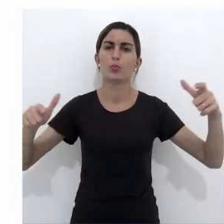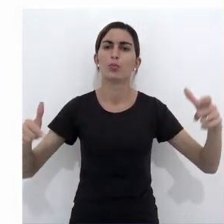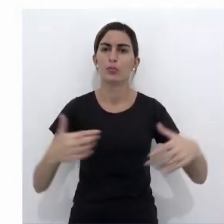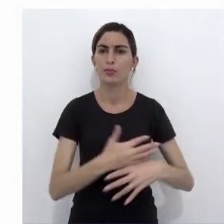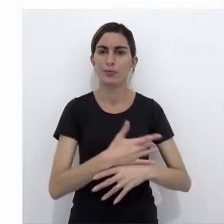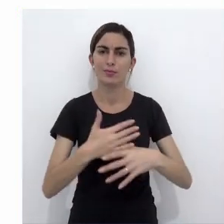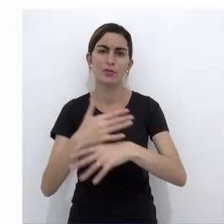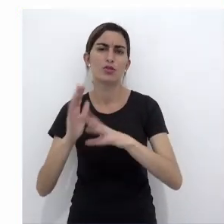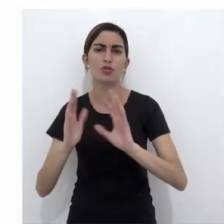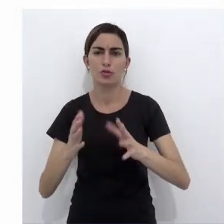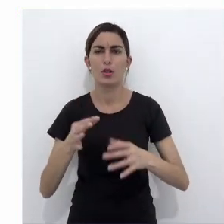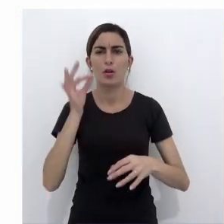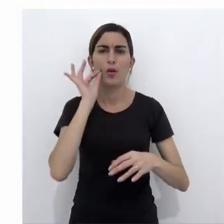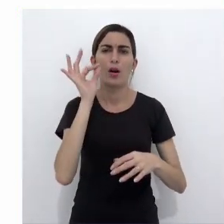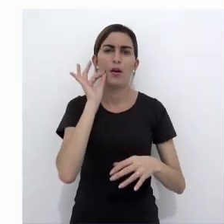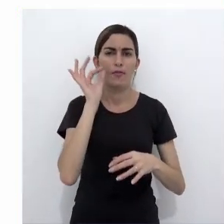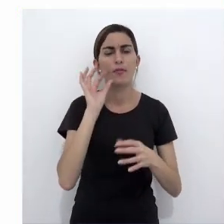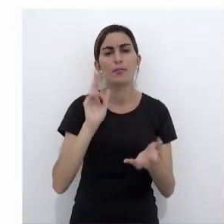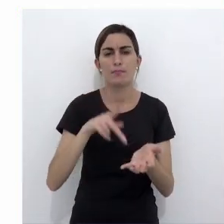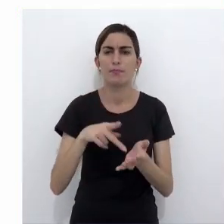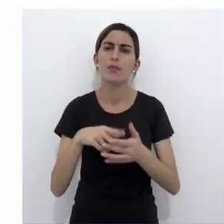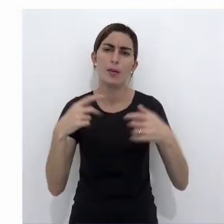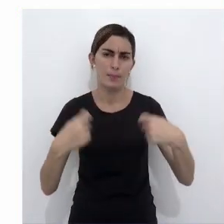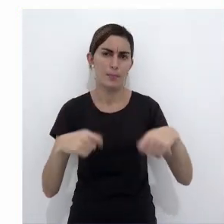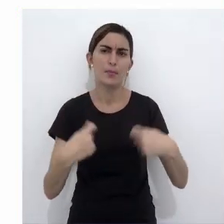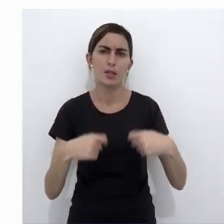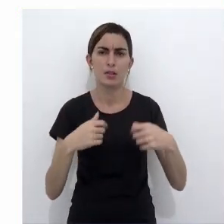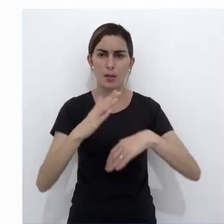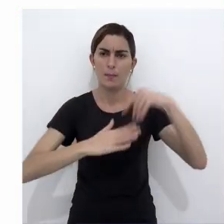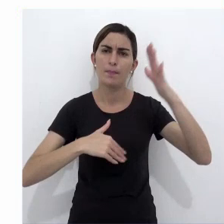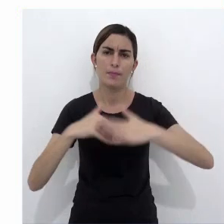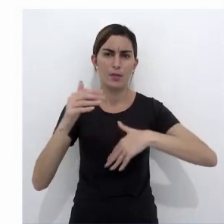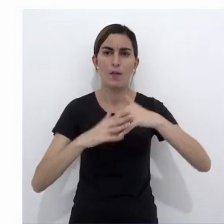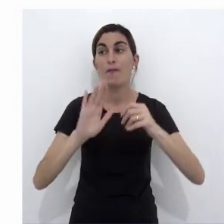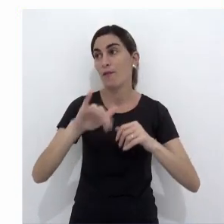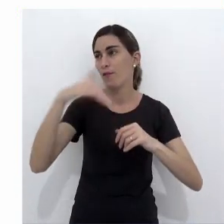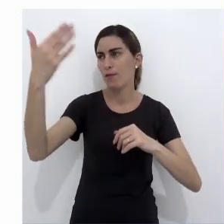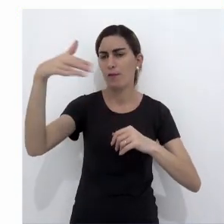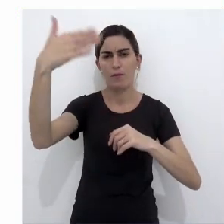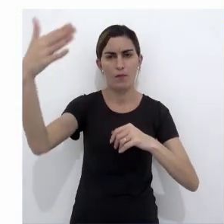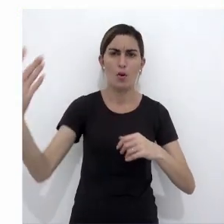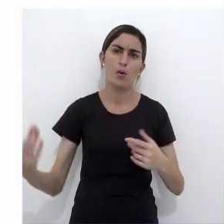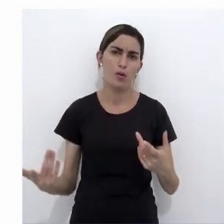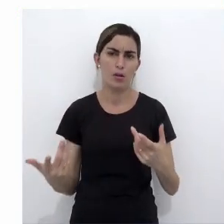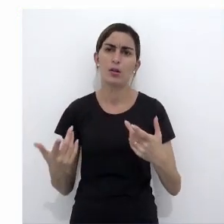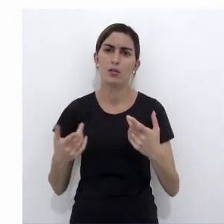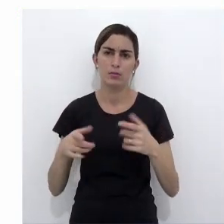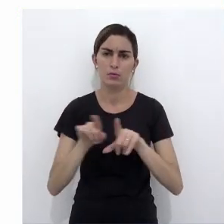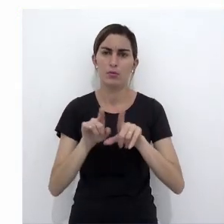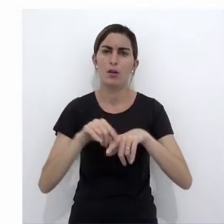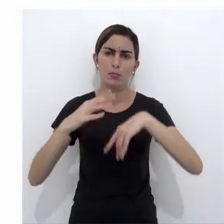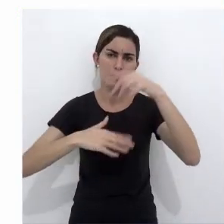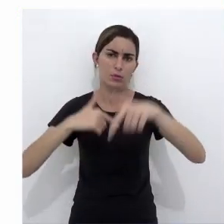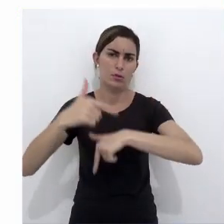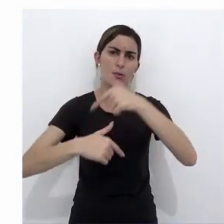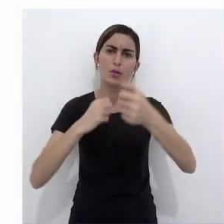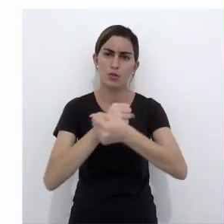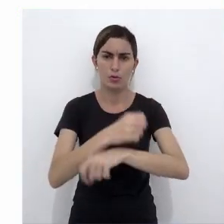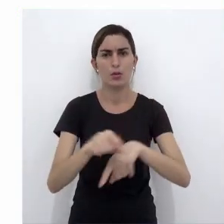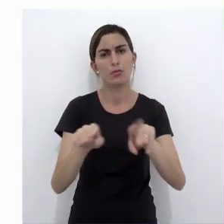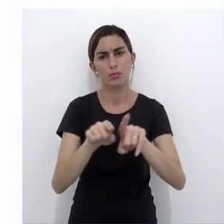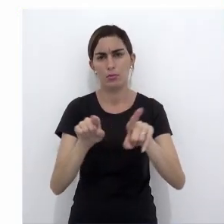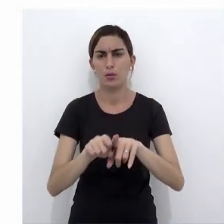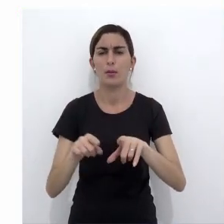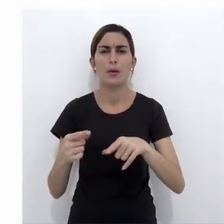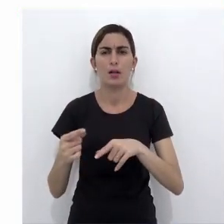já que o café, na realidade, precisou aí de mão de obra que veio de fora, como a mão de obra, tanto a mão de obra escrava, também como a mão de